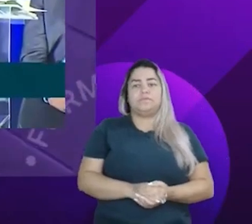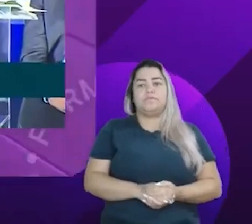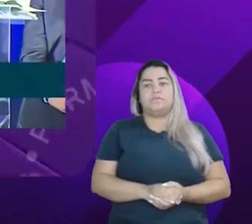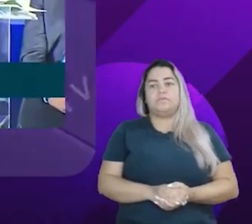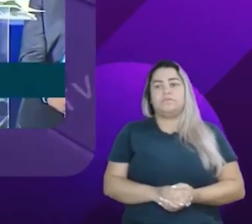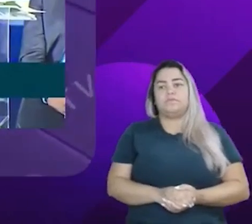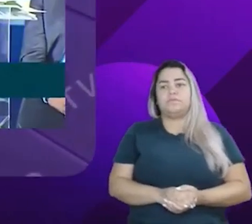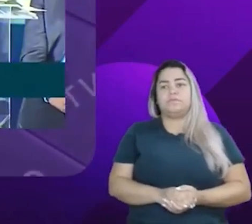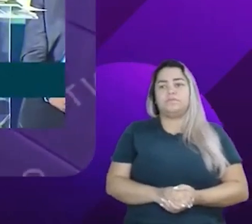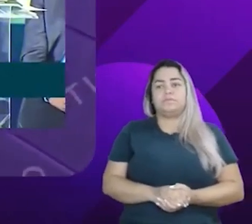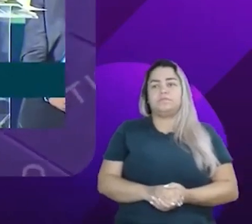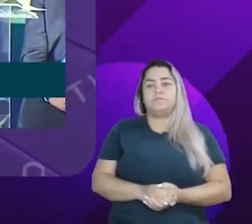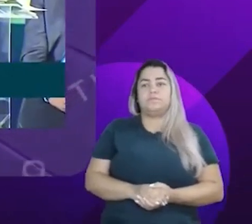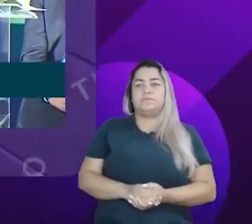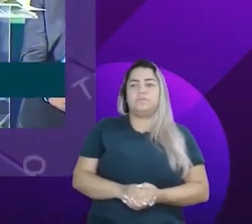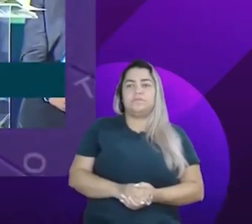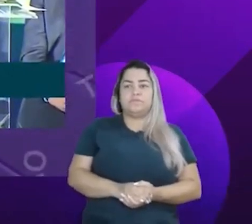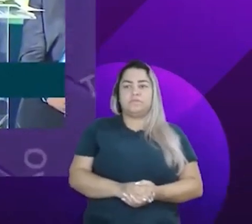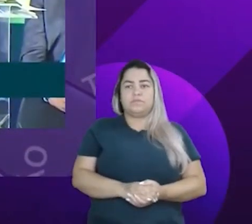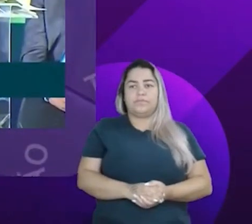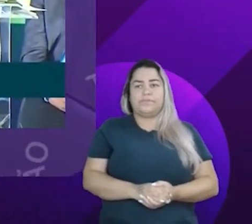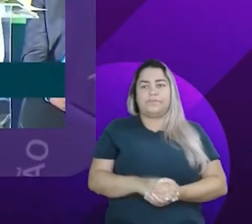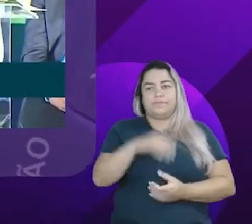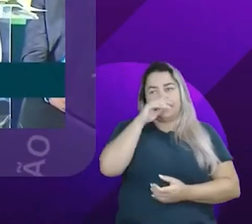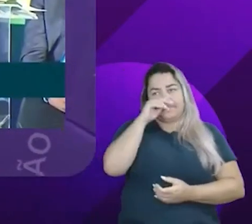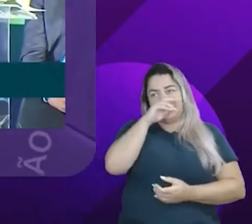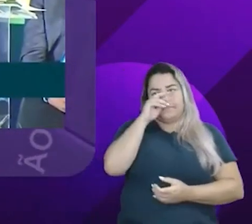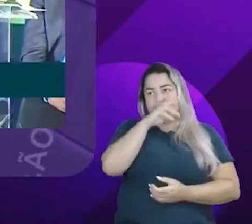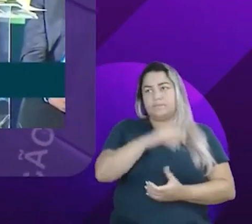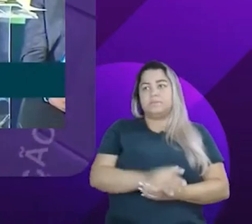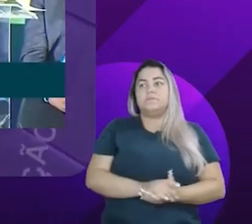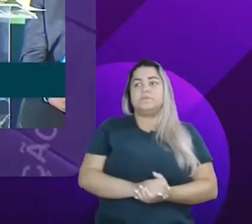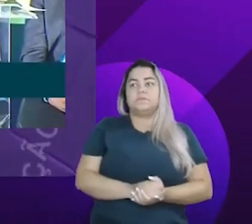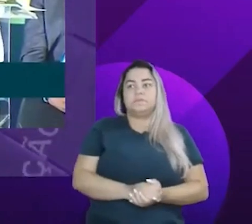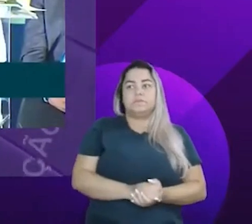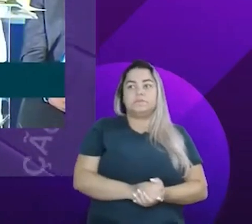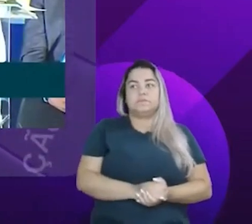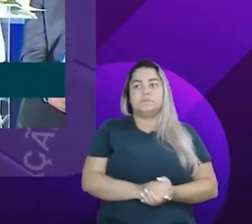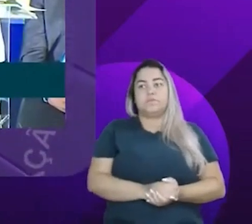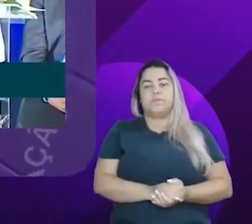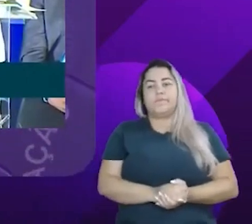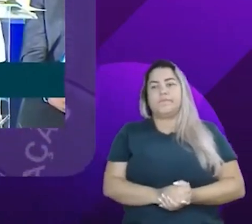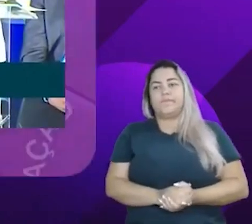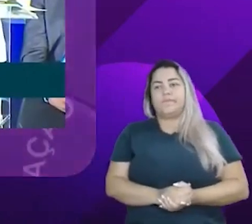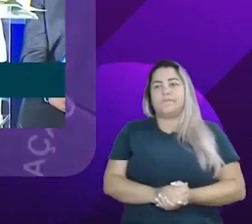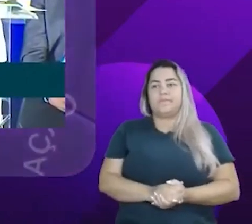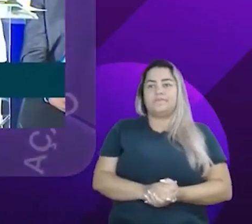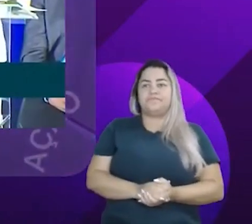construir o país que queremos com toda a sua maravilhosa diversidade cultural. Ganhar e perder faz parte